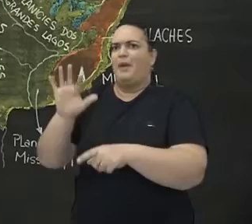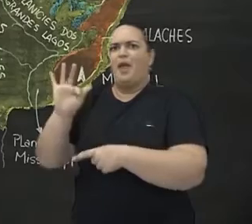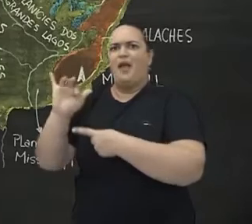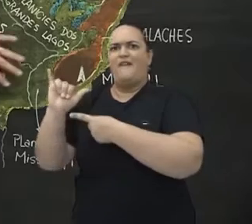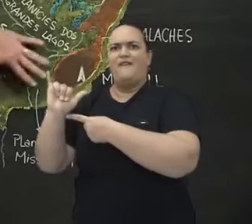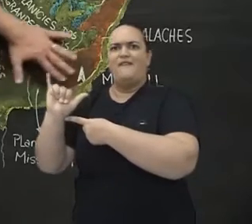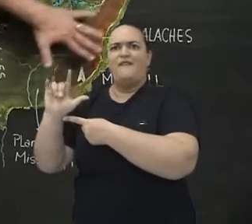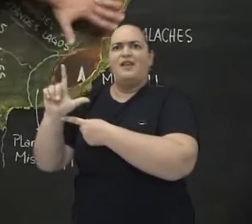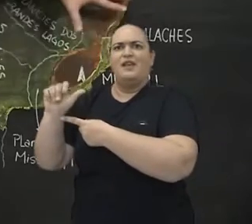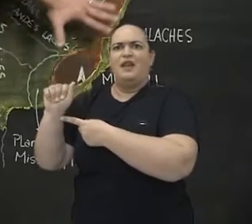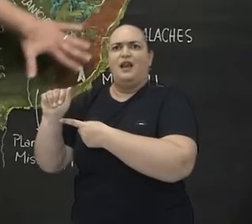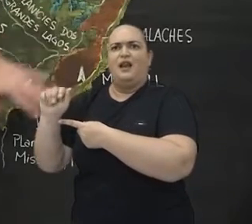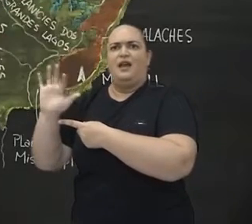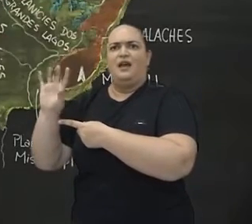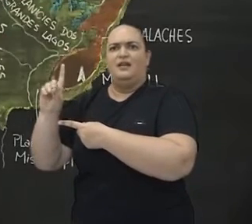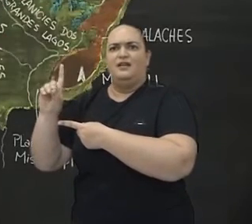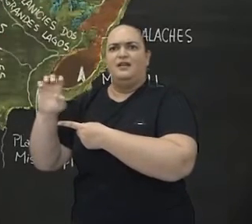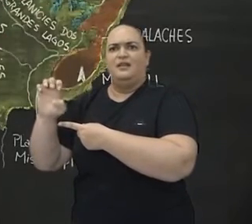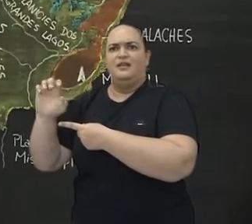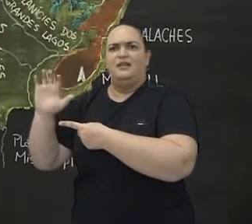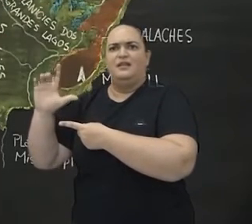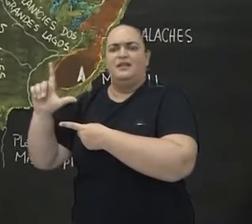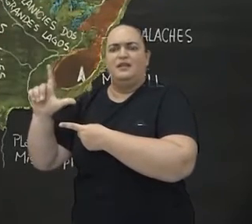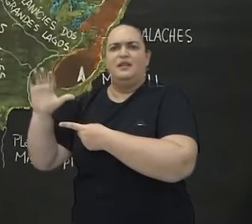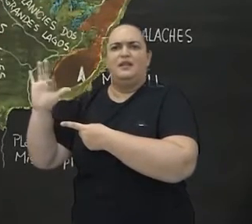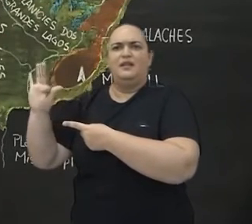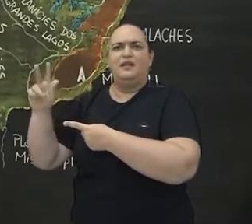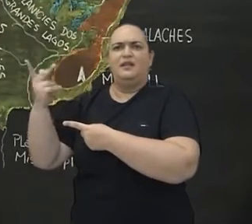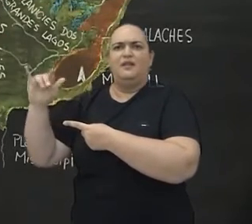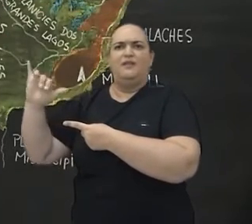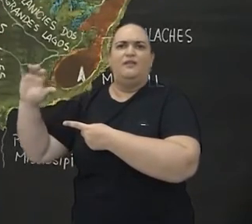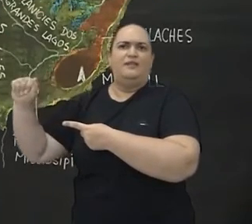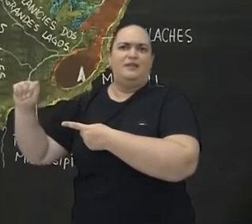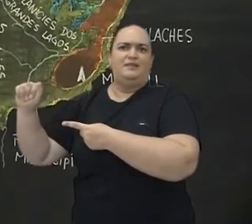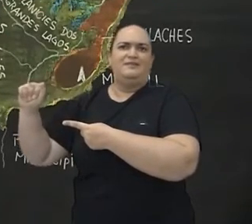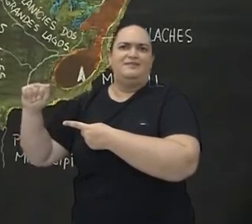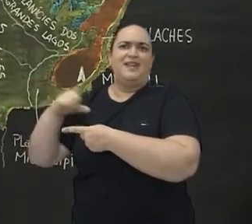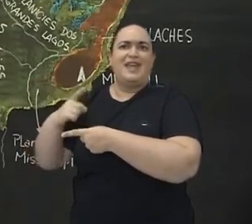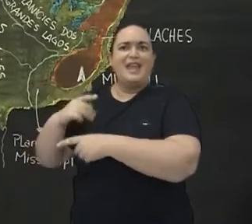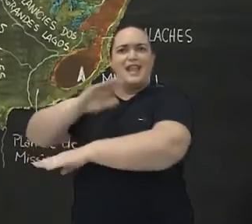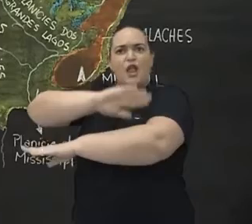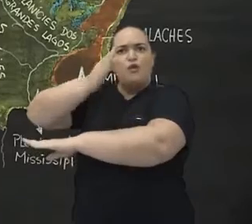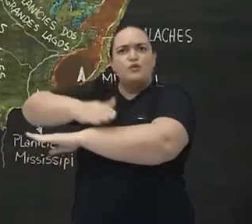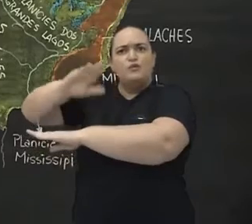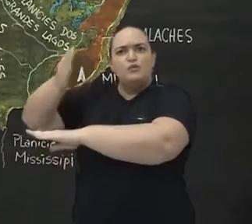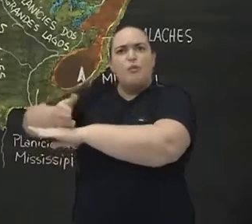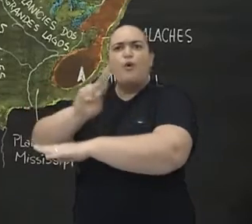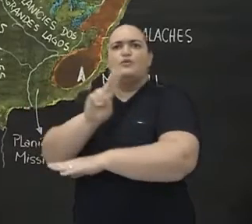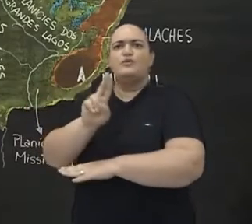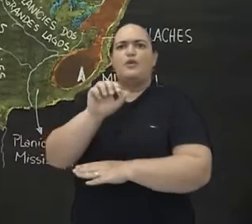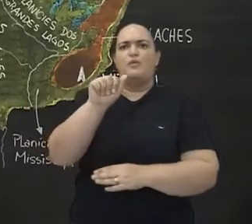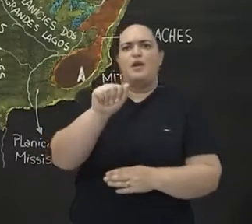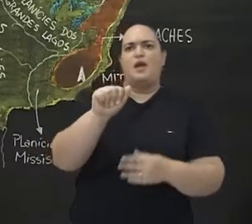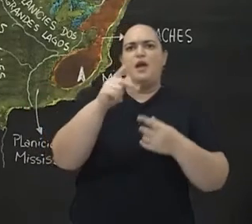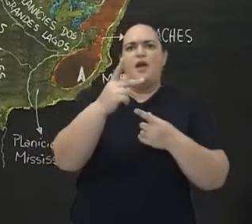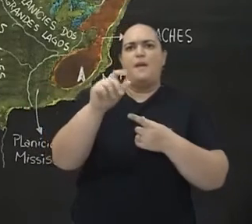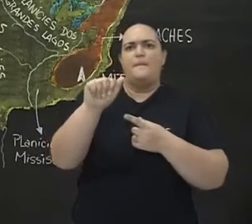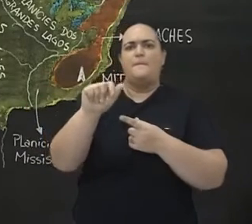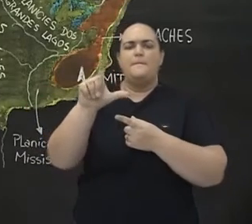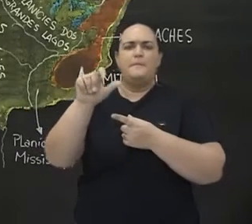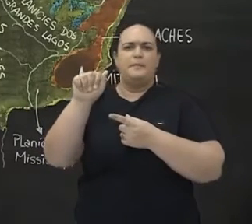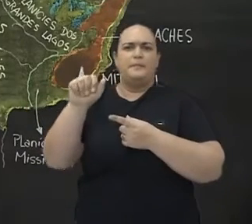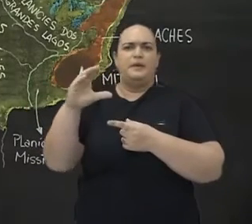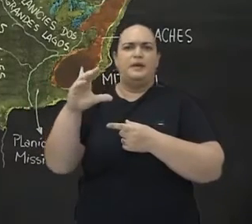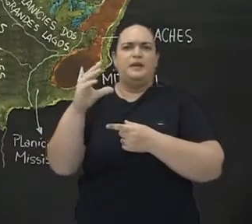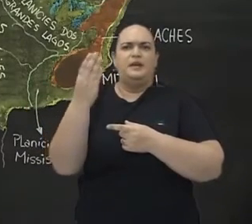ali colados nessa grande área aqui dos chamados Montes Apalaches, dobramentos antigos, já